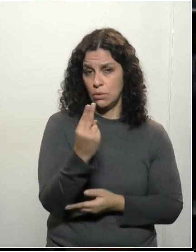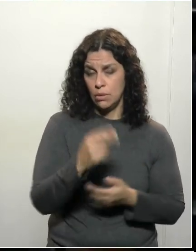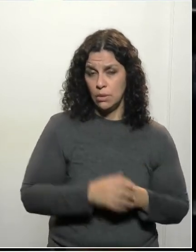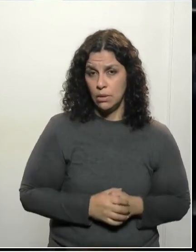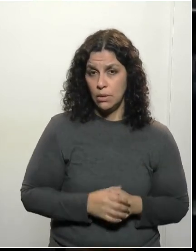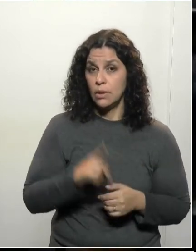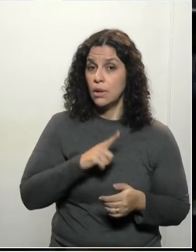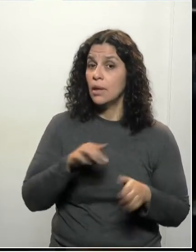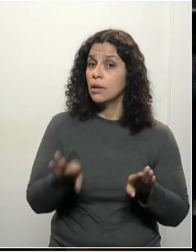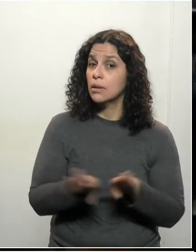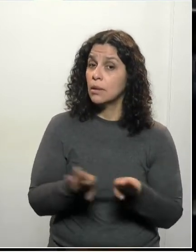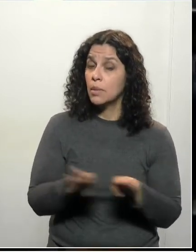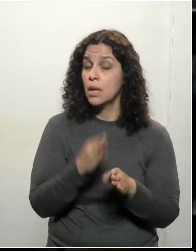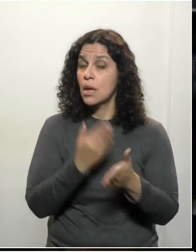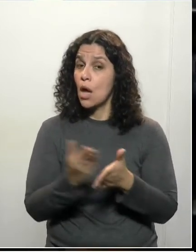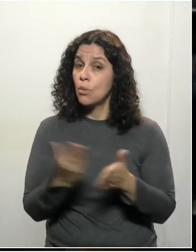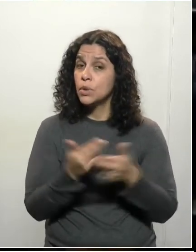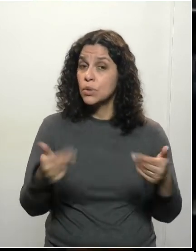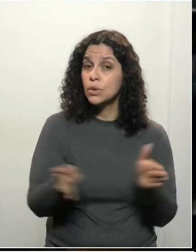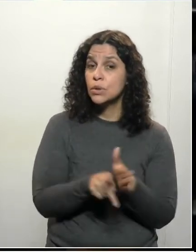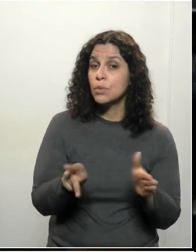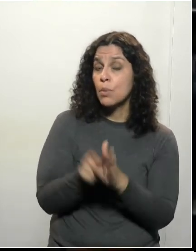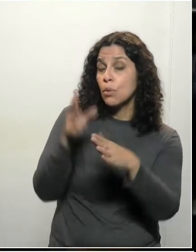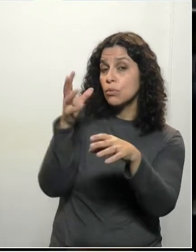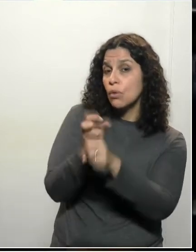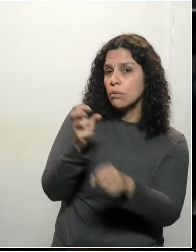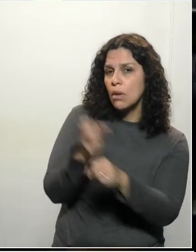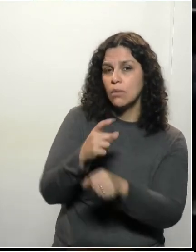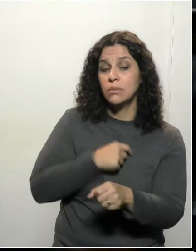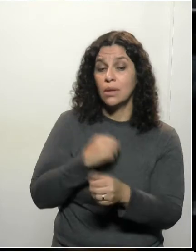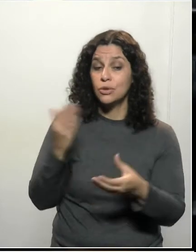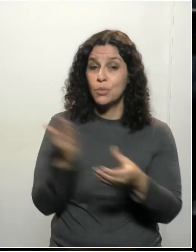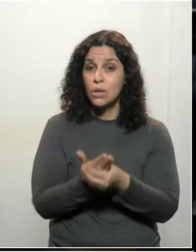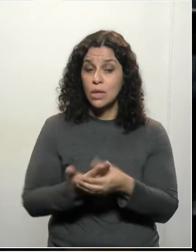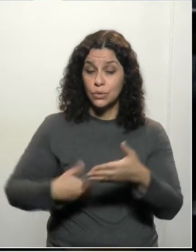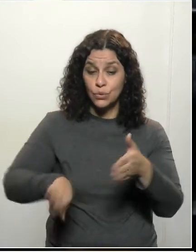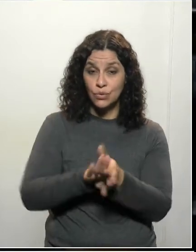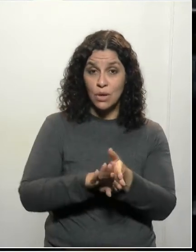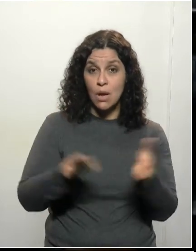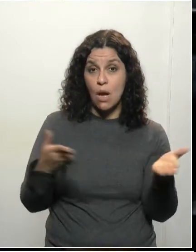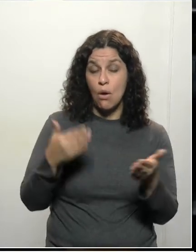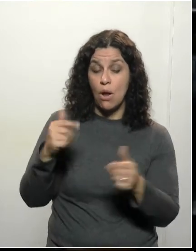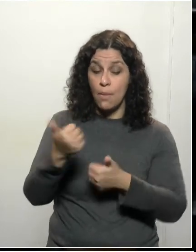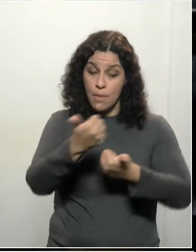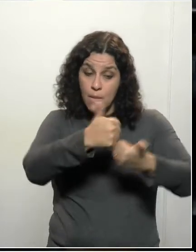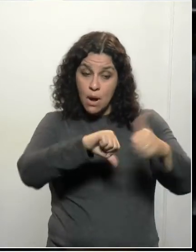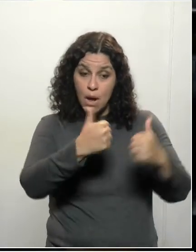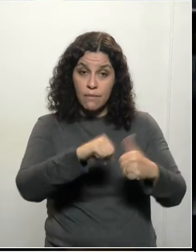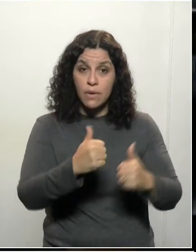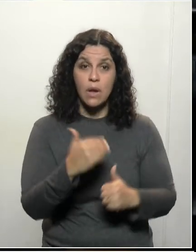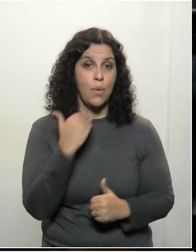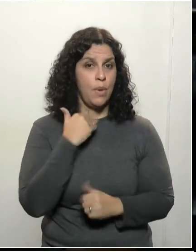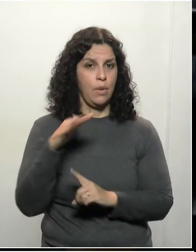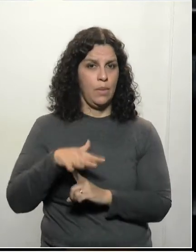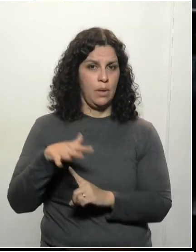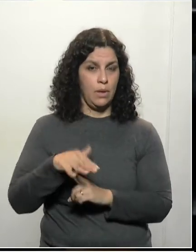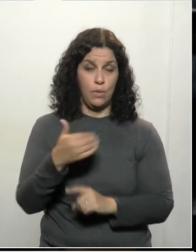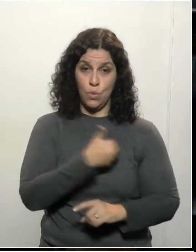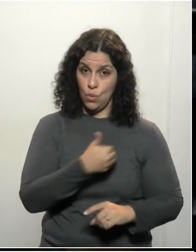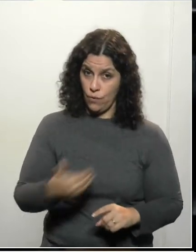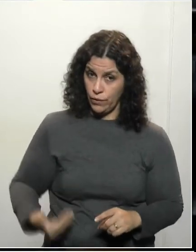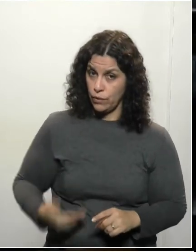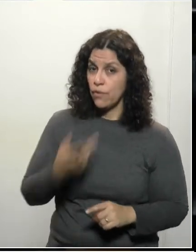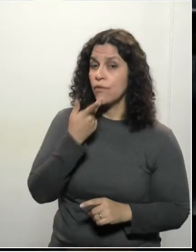questões que existem naturalmente pela quantidade de processos que estão sendo colocados, essa represamento. Agora, o governador